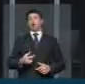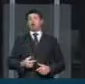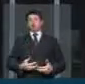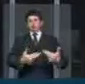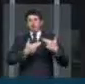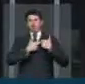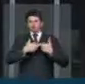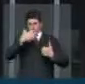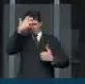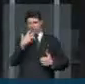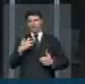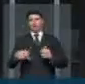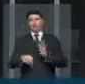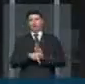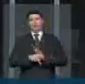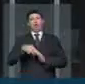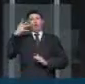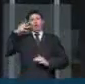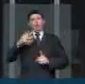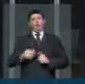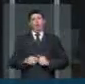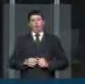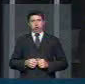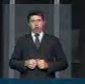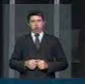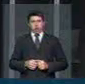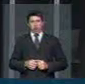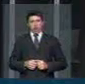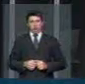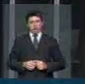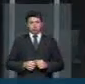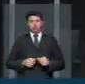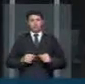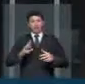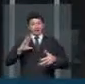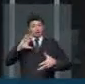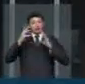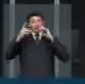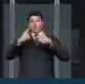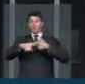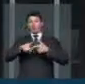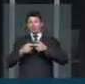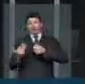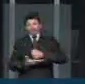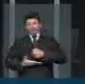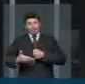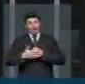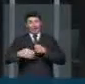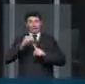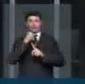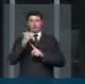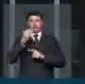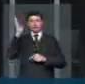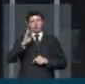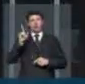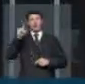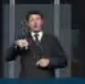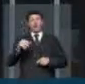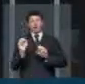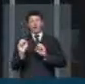hombridade política para enfrentar um problema estrutural da sociedade brasileira, que é a